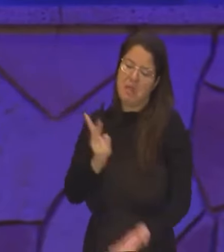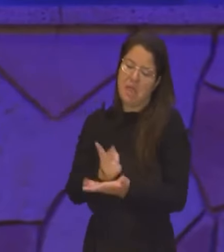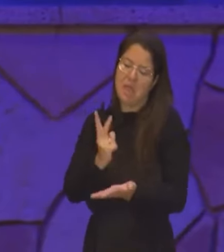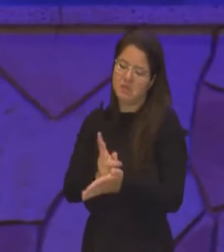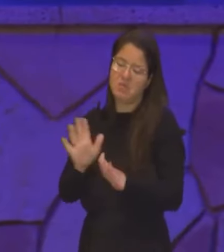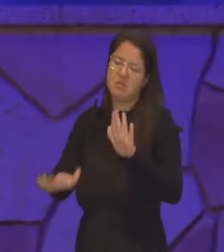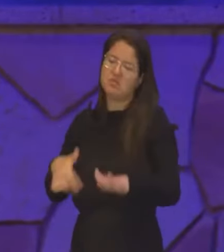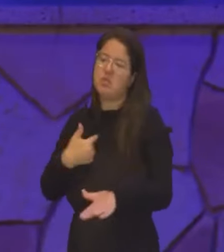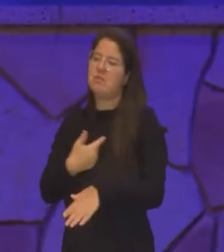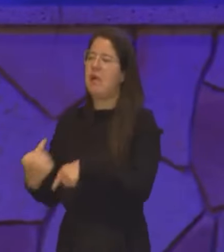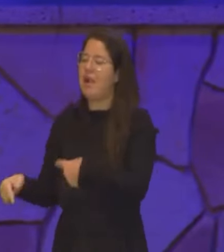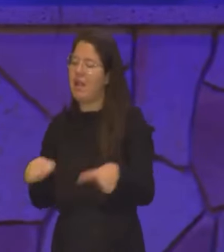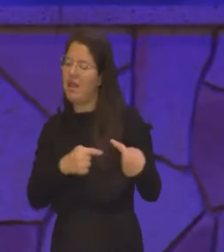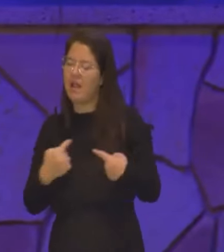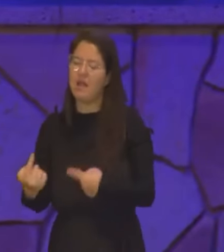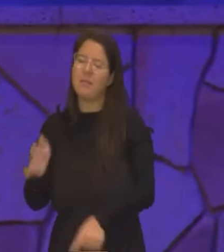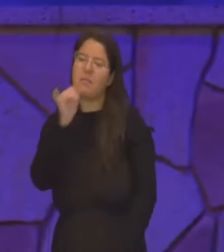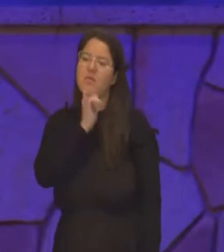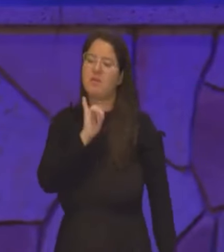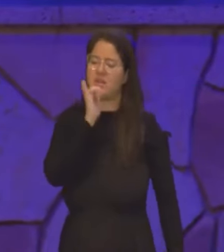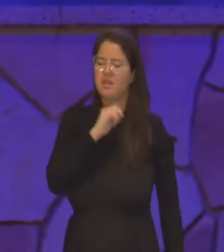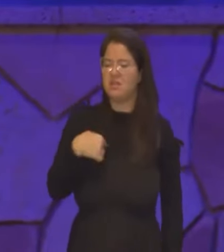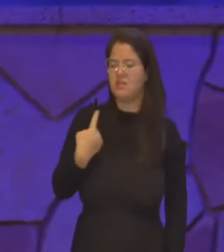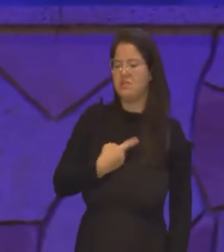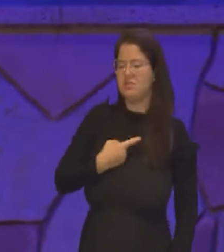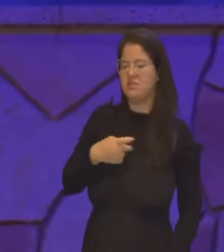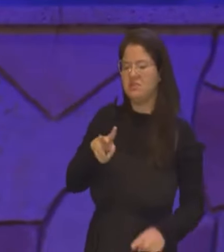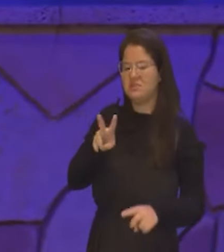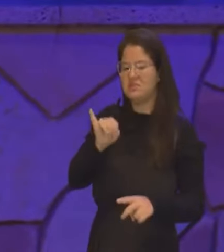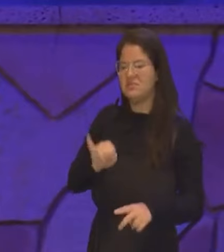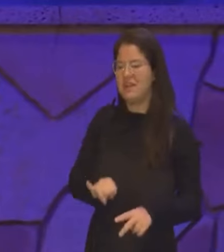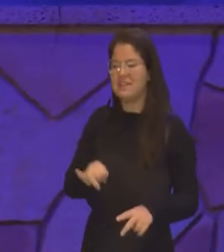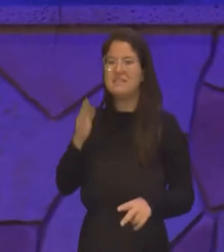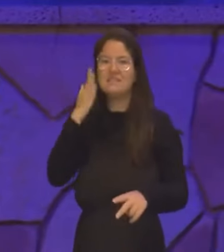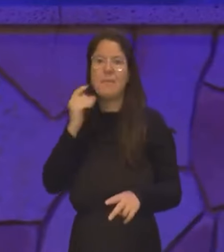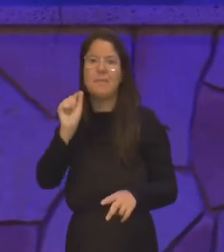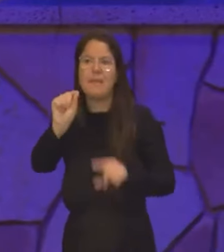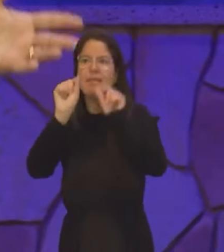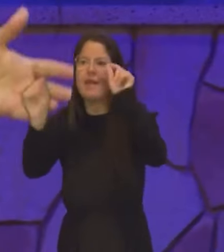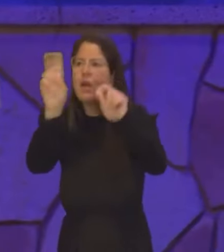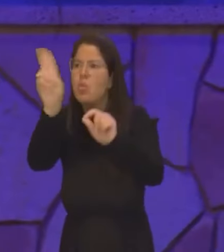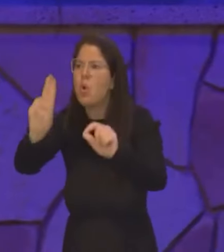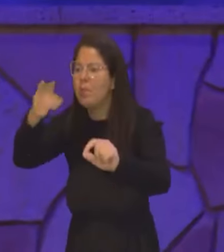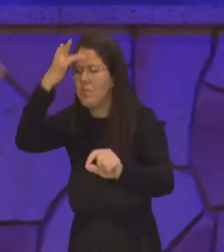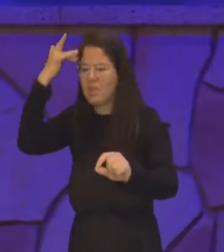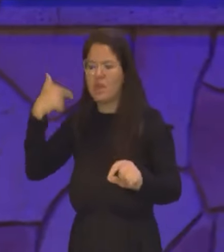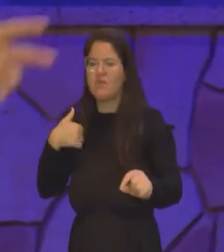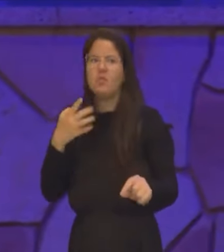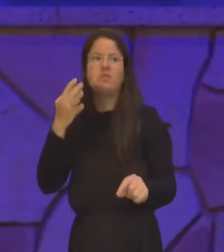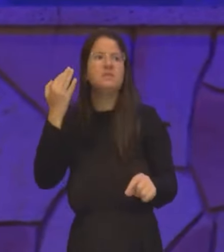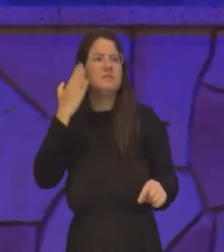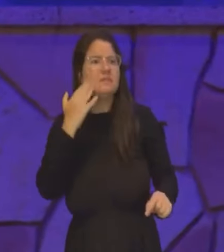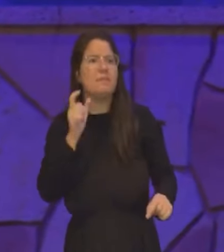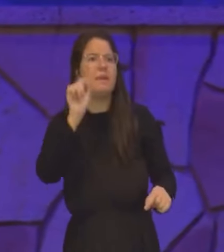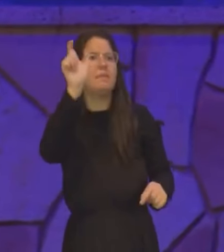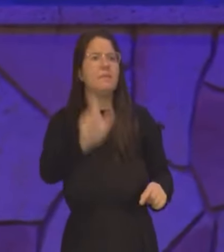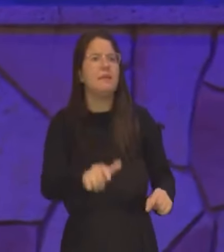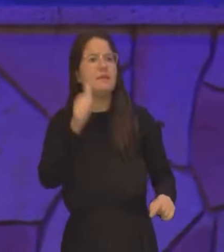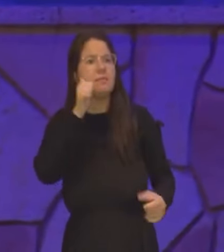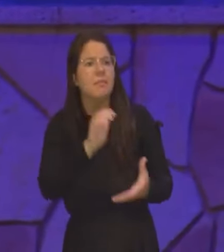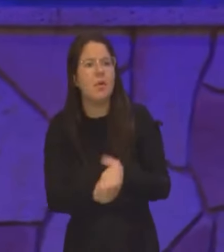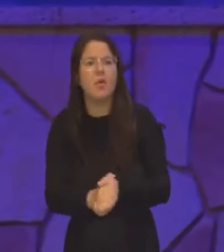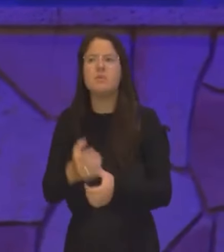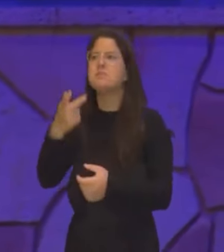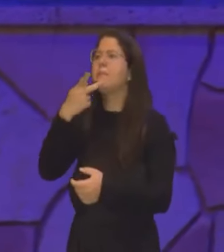discussões. Como, por exemplo, será que nós vamos reconhecer as pessoas no céu? Será que eu vou reconhecer minha esposa, o meu pai, a minha mãe?